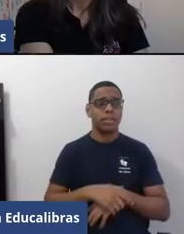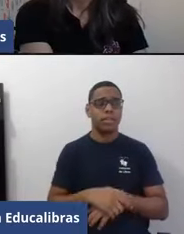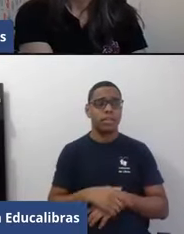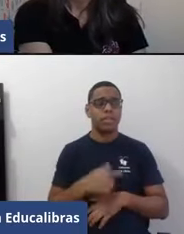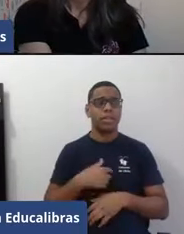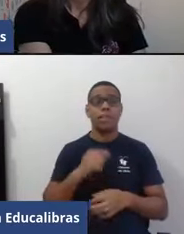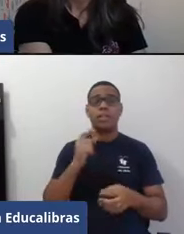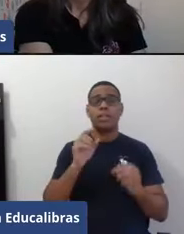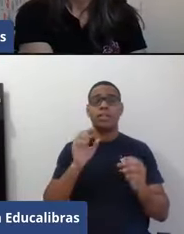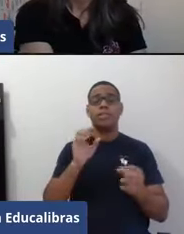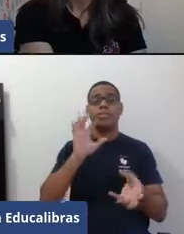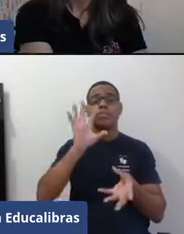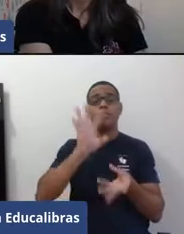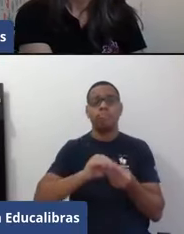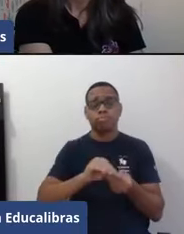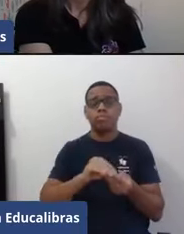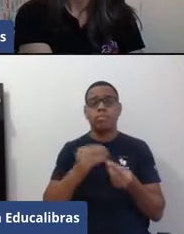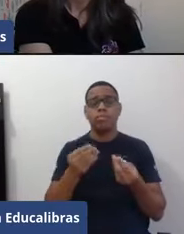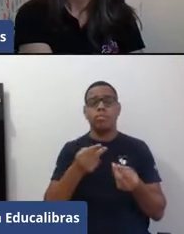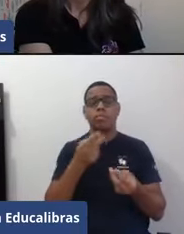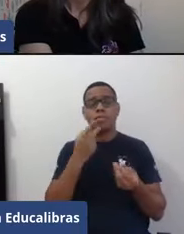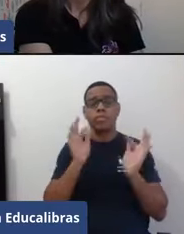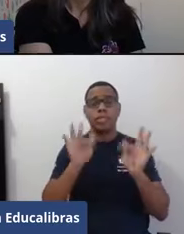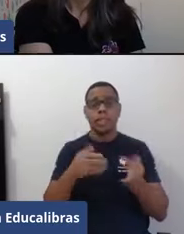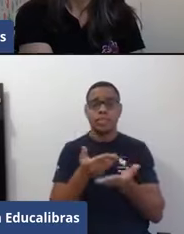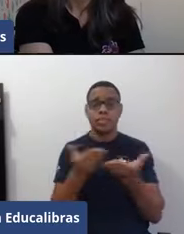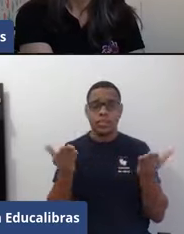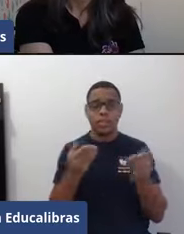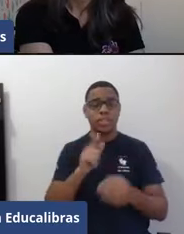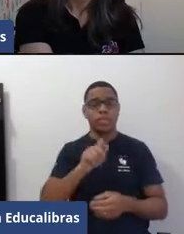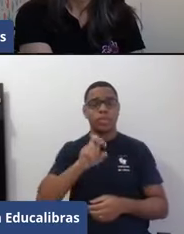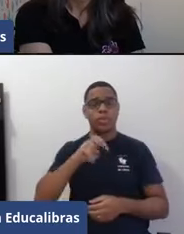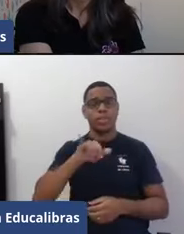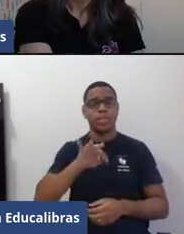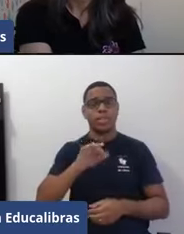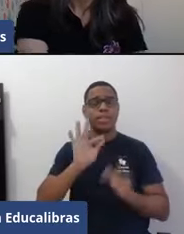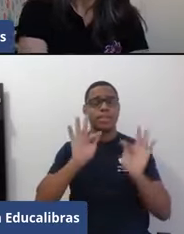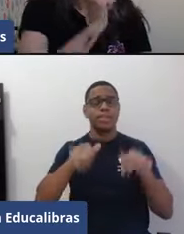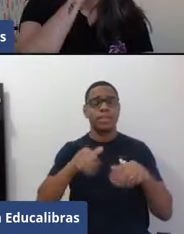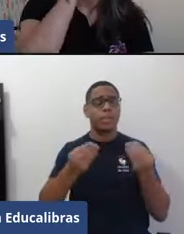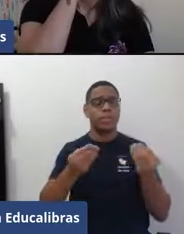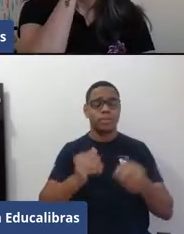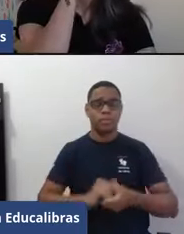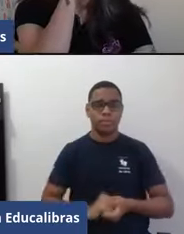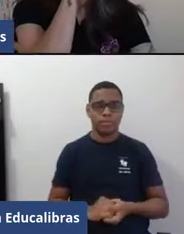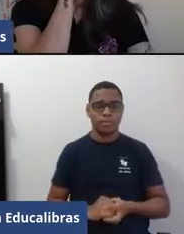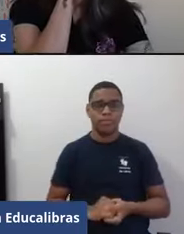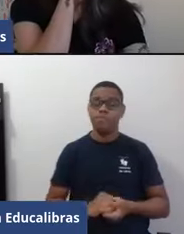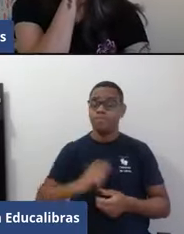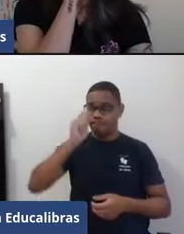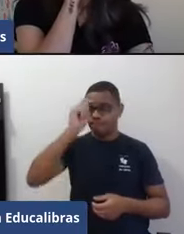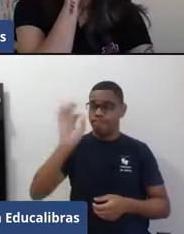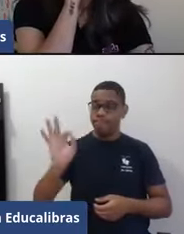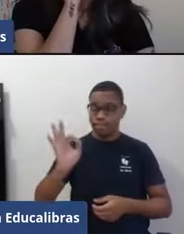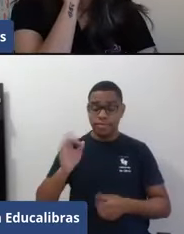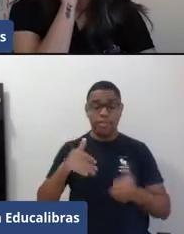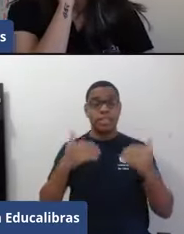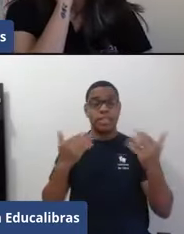conclusões, né, e alegações finais aí, Gessonita. Tá, Cid. Então,